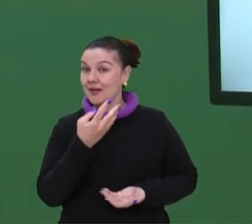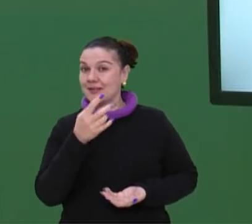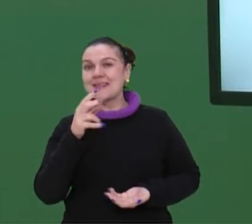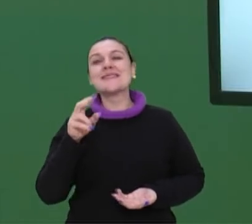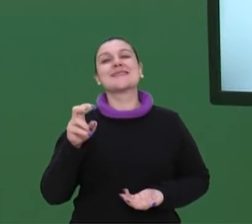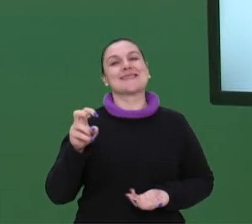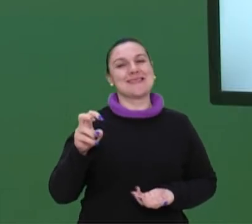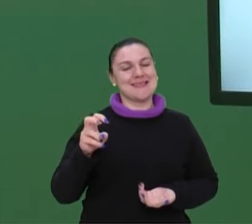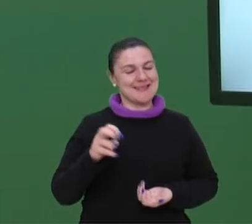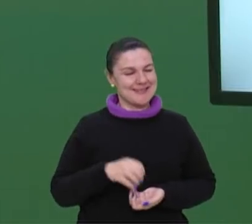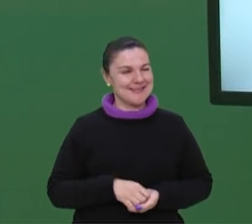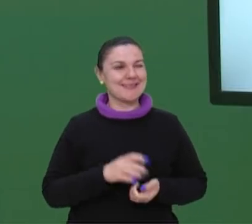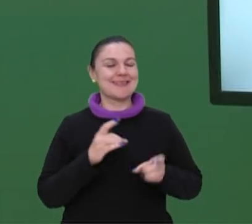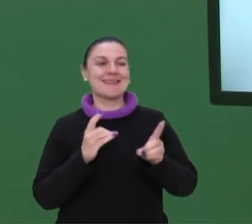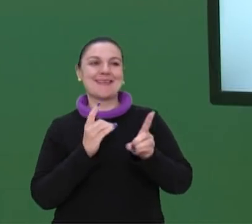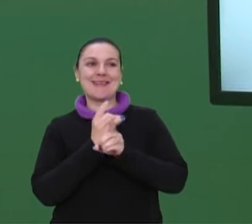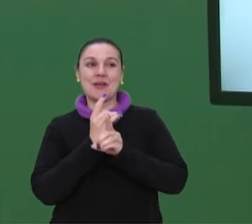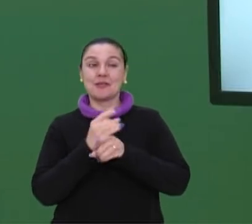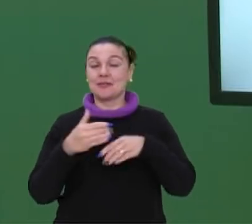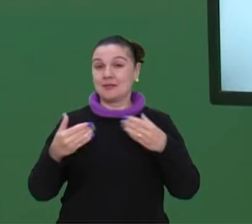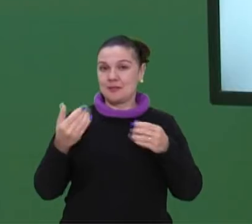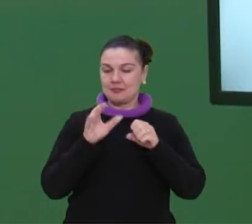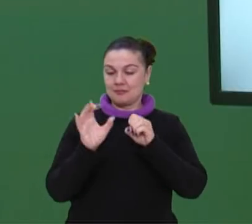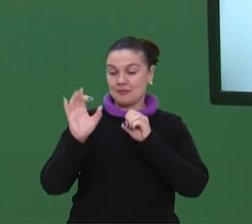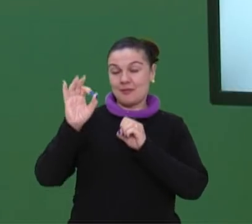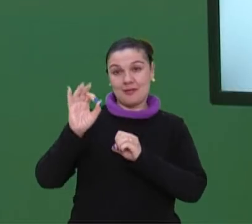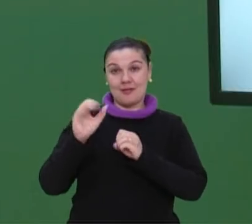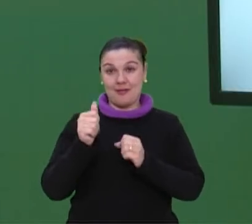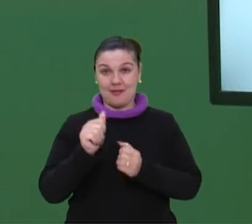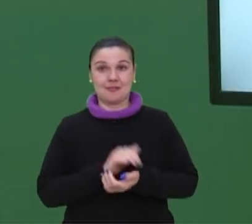45 graus. Encontramos o ângulo A.